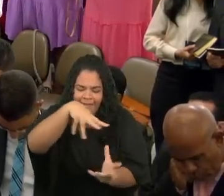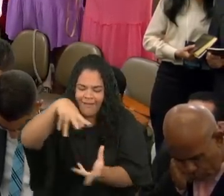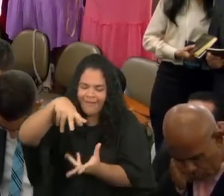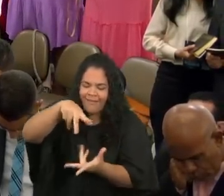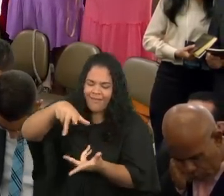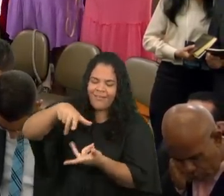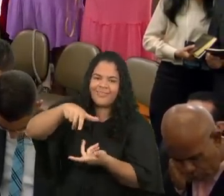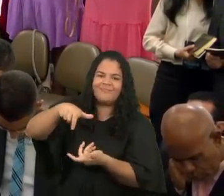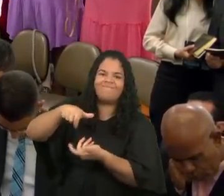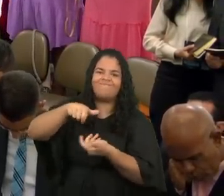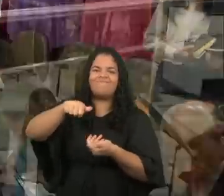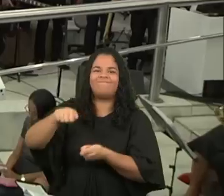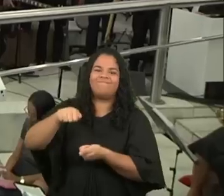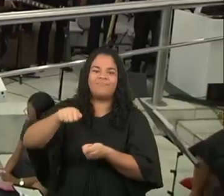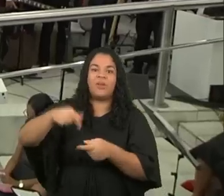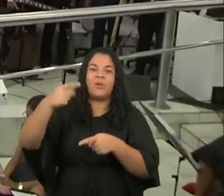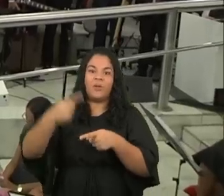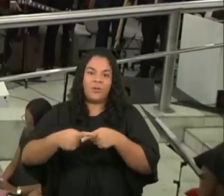maneira...